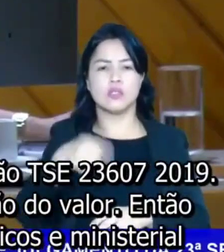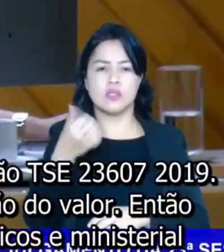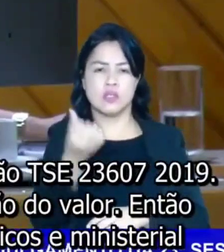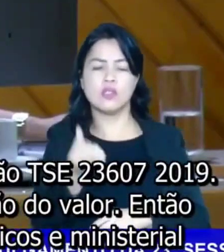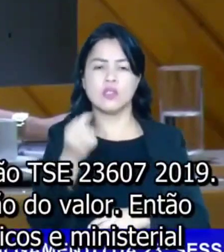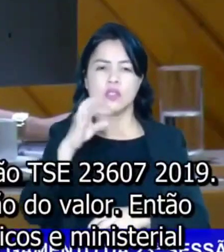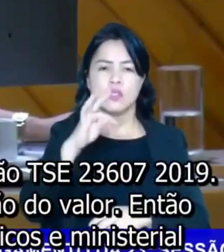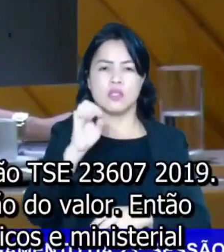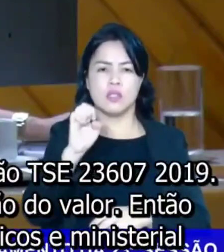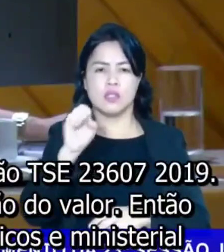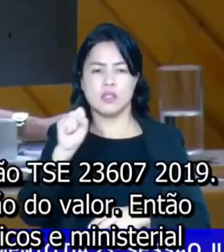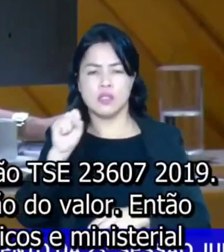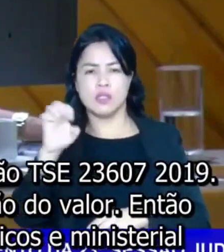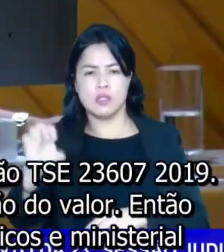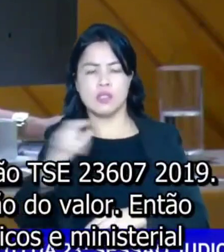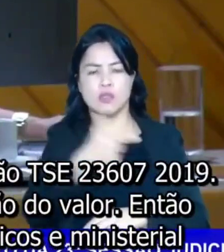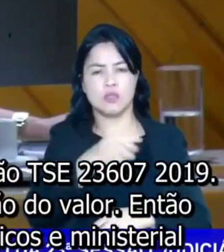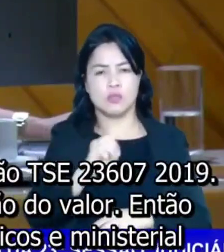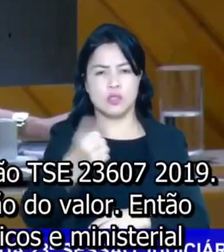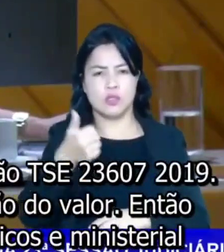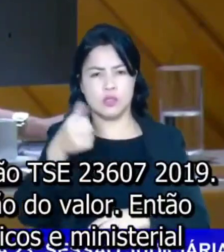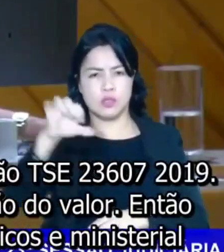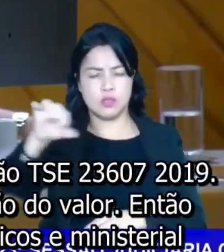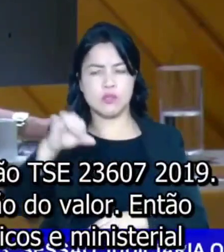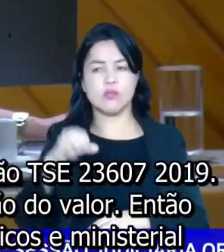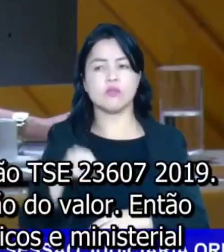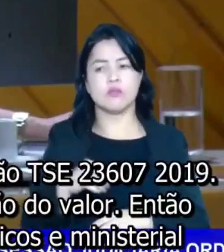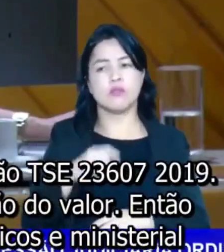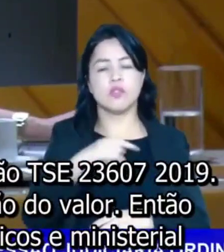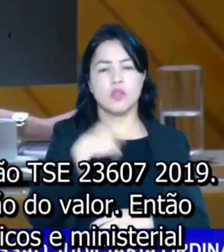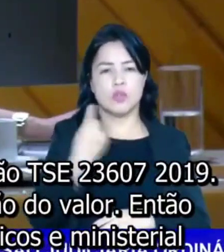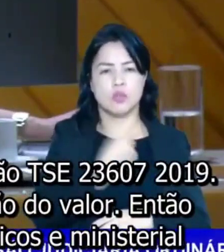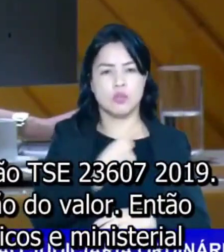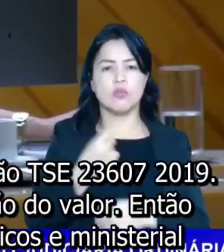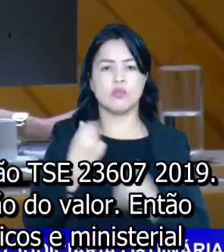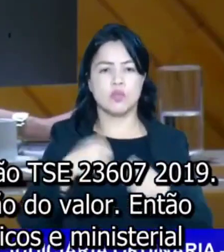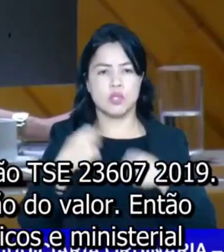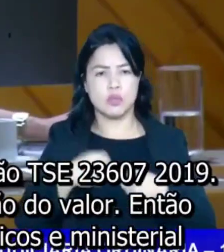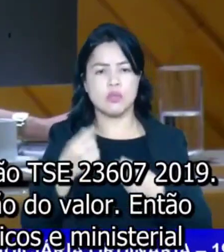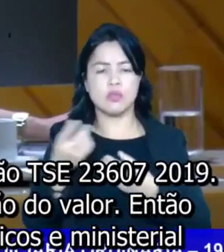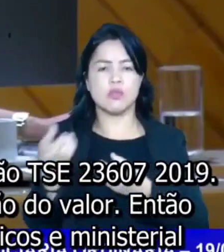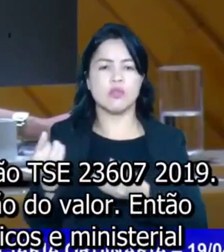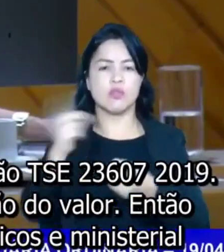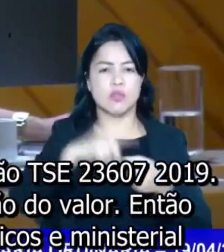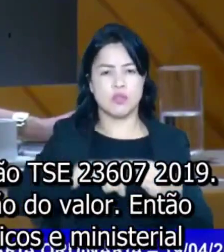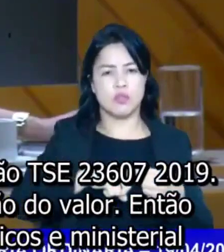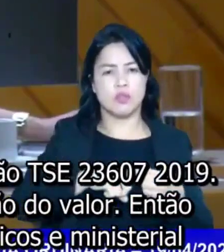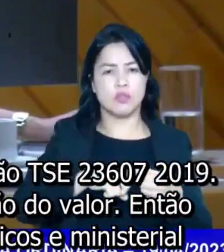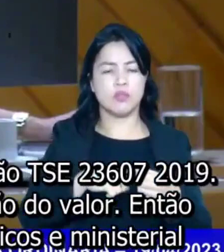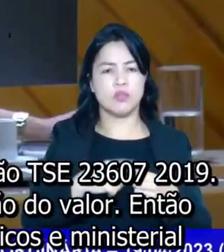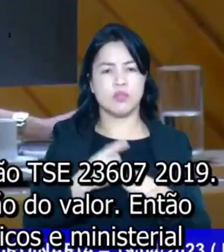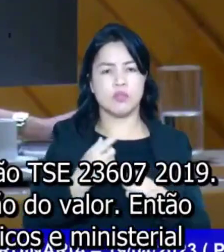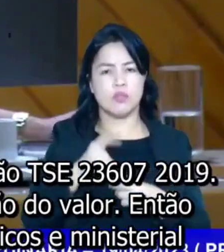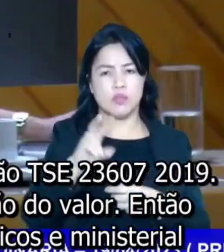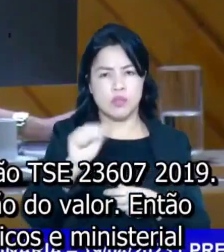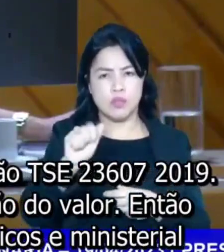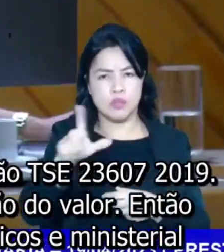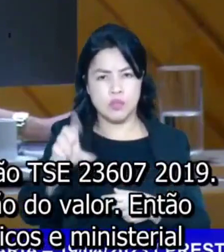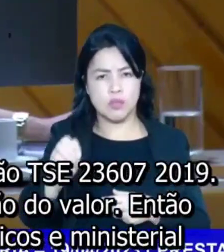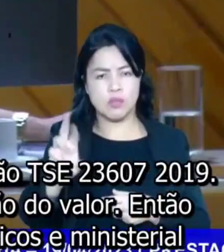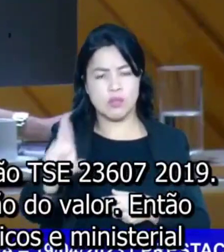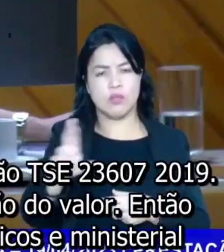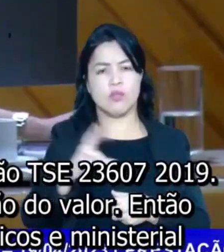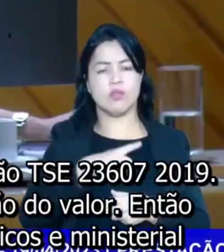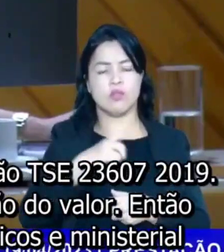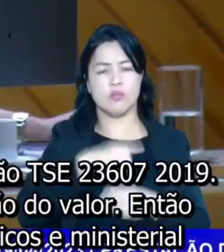TSE 23.607/2019, sendo, portanto, imperiosa a determinação de devolução do valor. Então, ante o exposto em